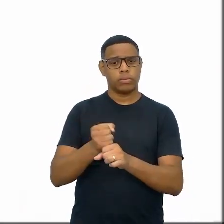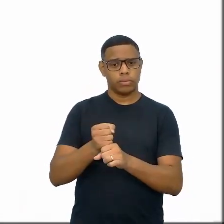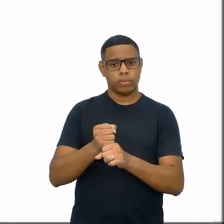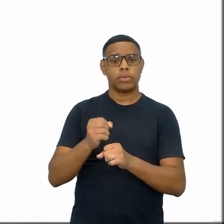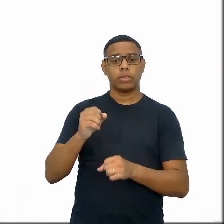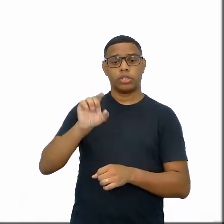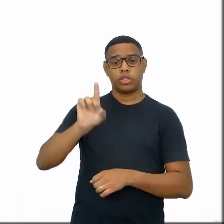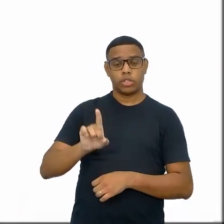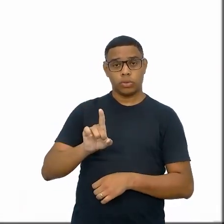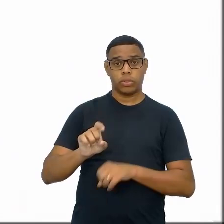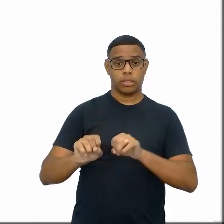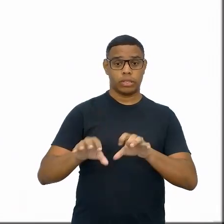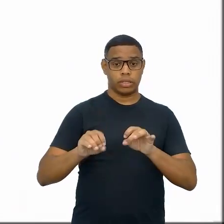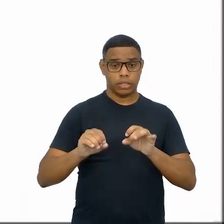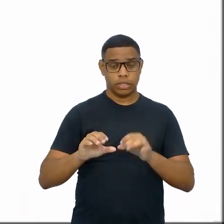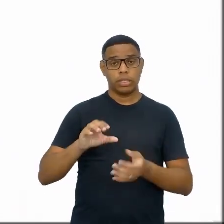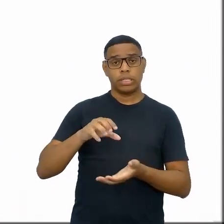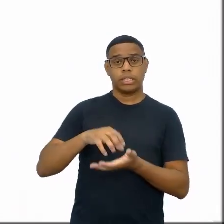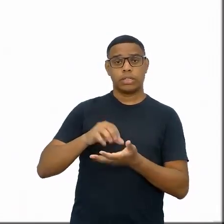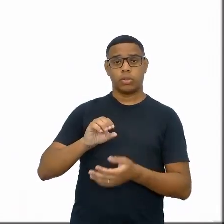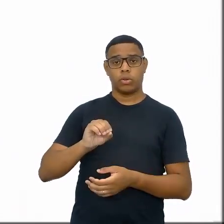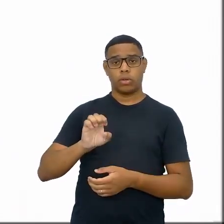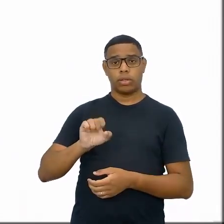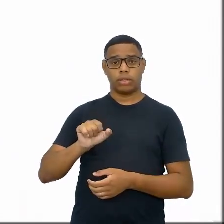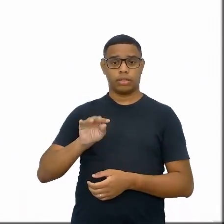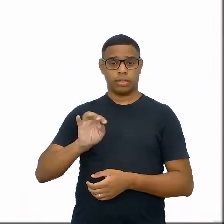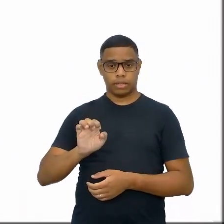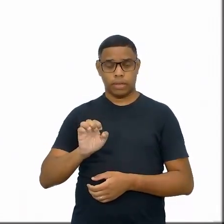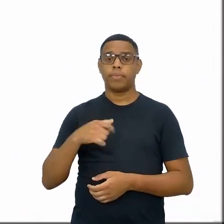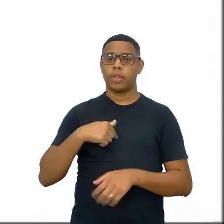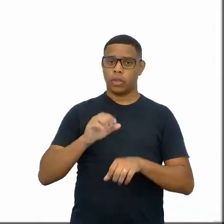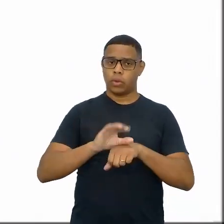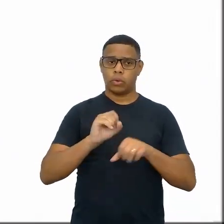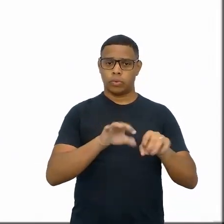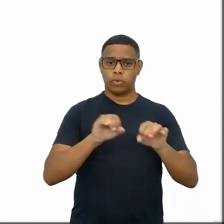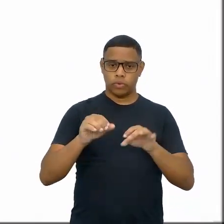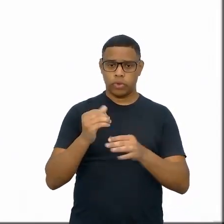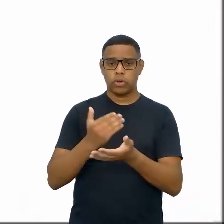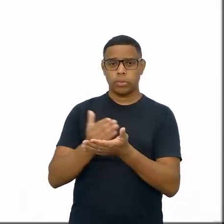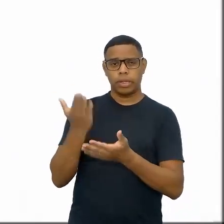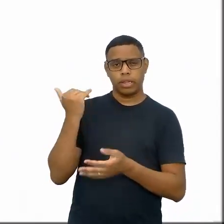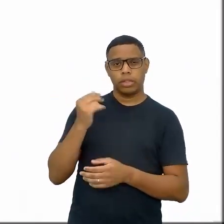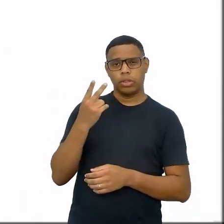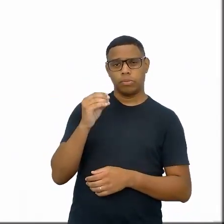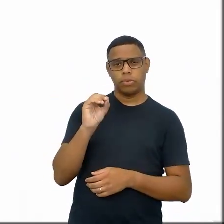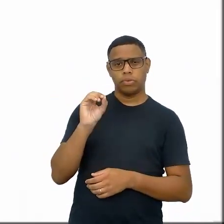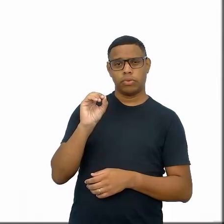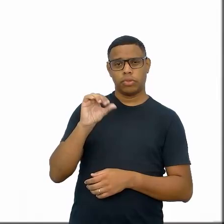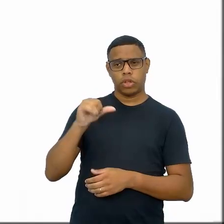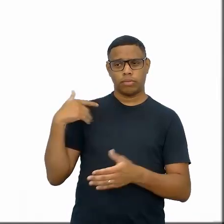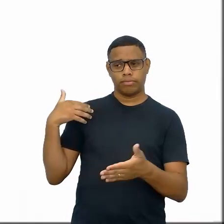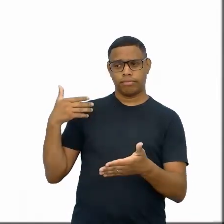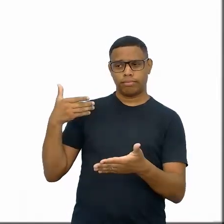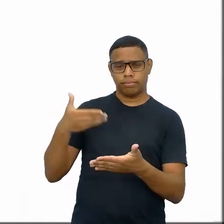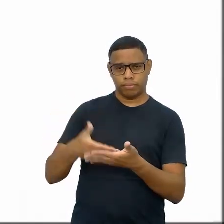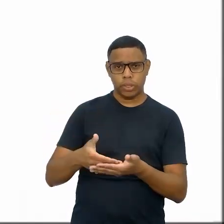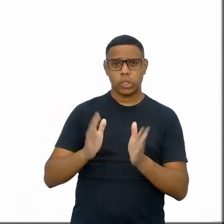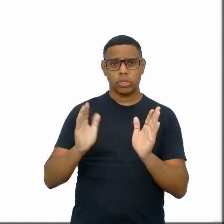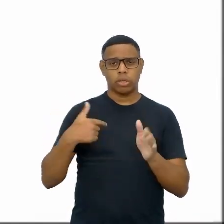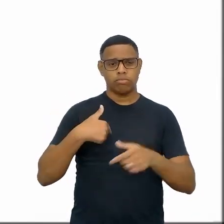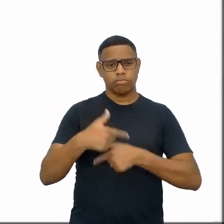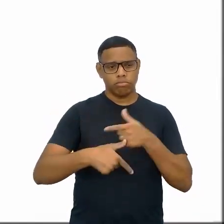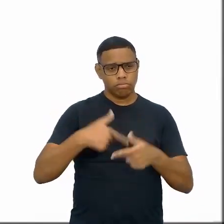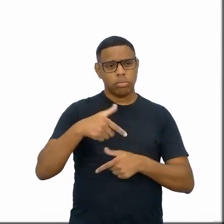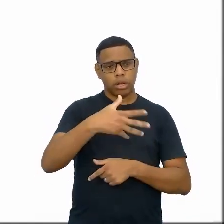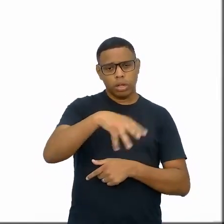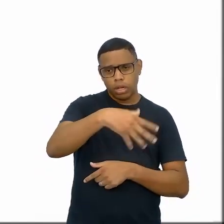PCNP da Diretoria de Ensino Centro-Oeste, formadora de professores desde 2009, e tenho participado de várias frentes